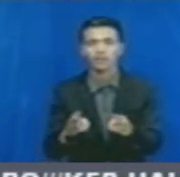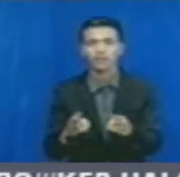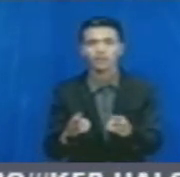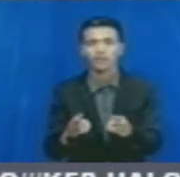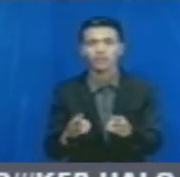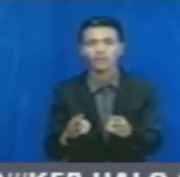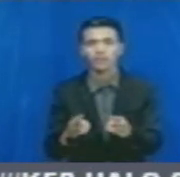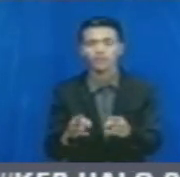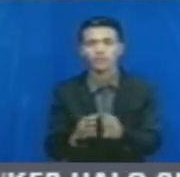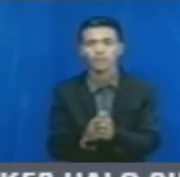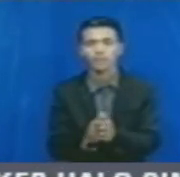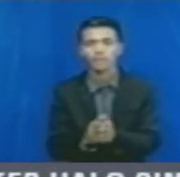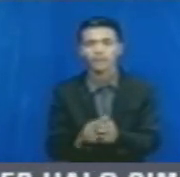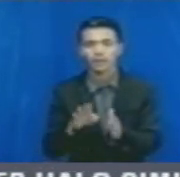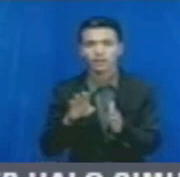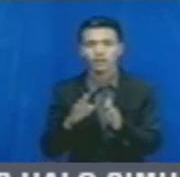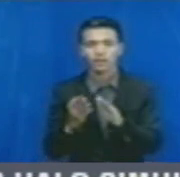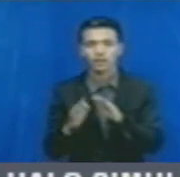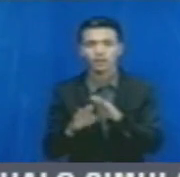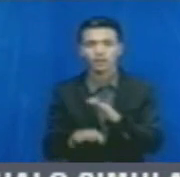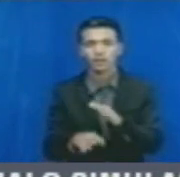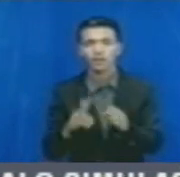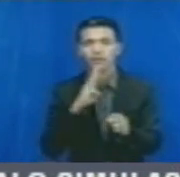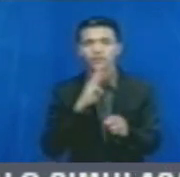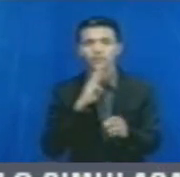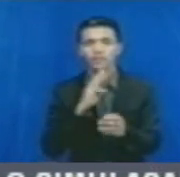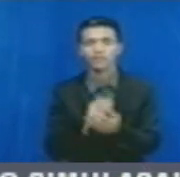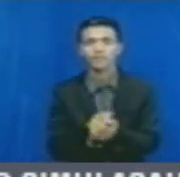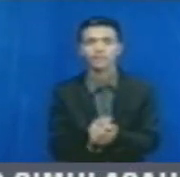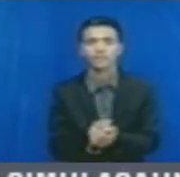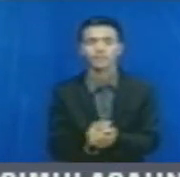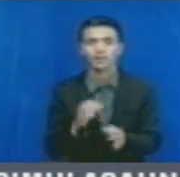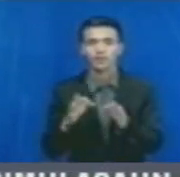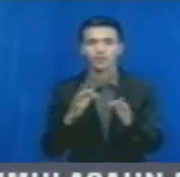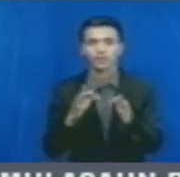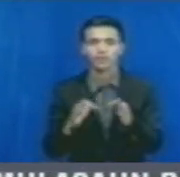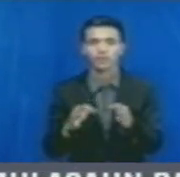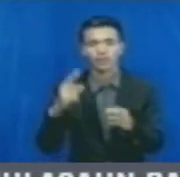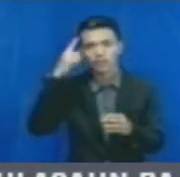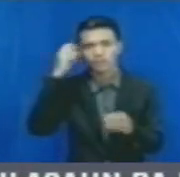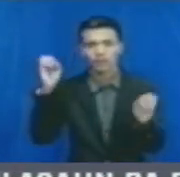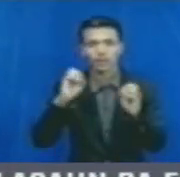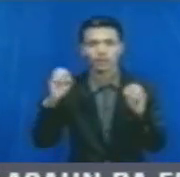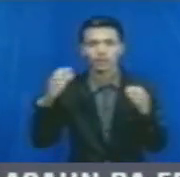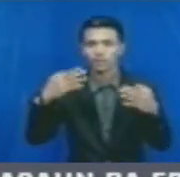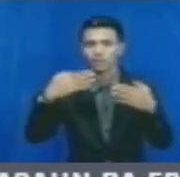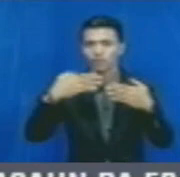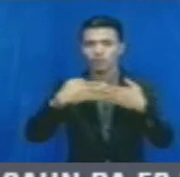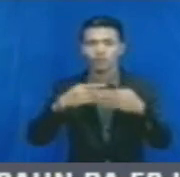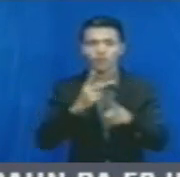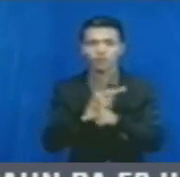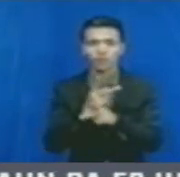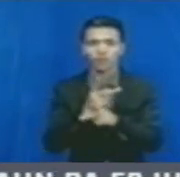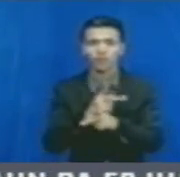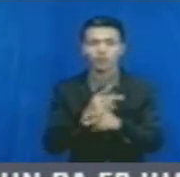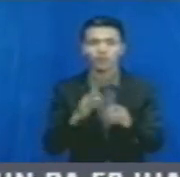bem, ainda bem, ainda cai para lá, então, bem, tu entra na estrada, né? Entretanto, também a IHA moro proteção. Nola